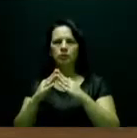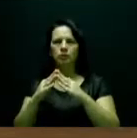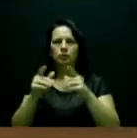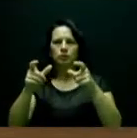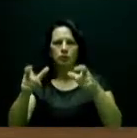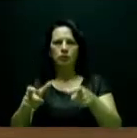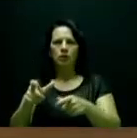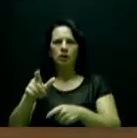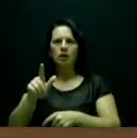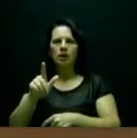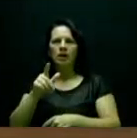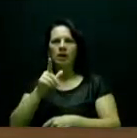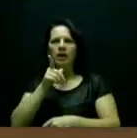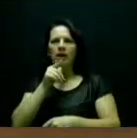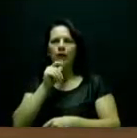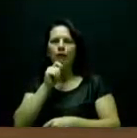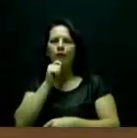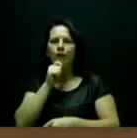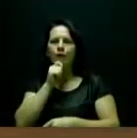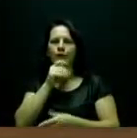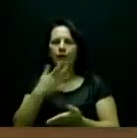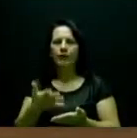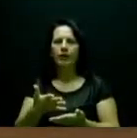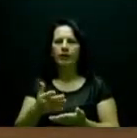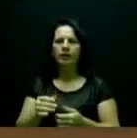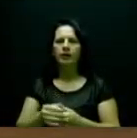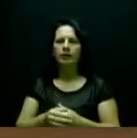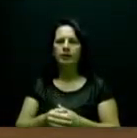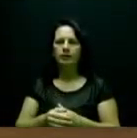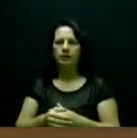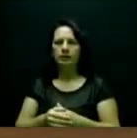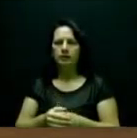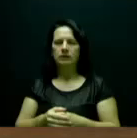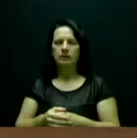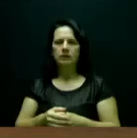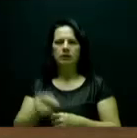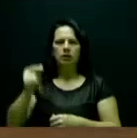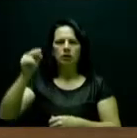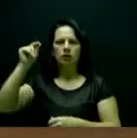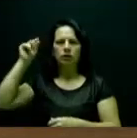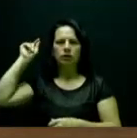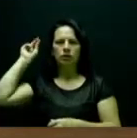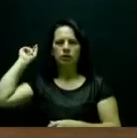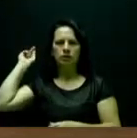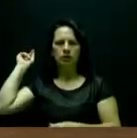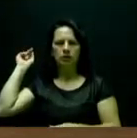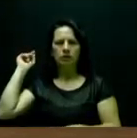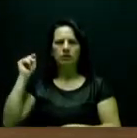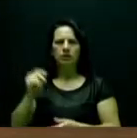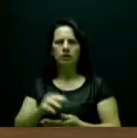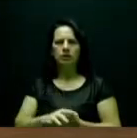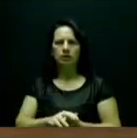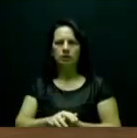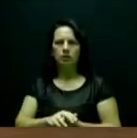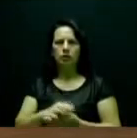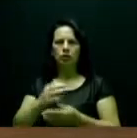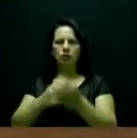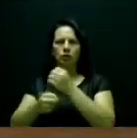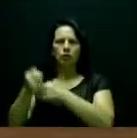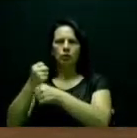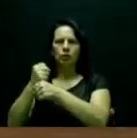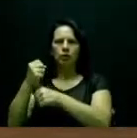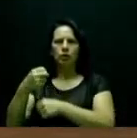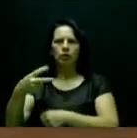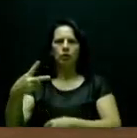Fria e eu acompanho desde a época, ano de